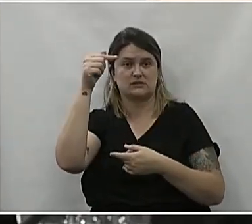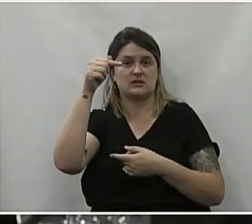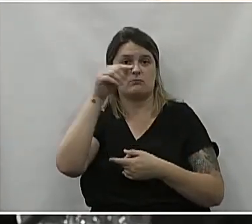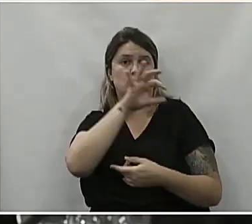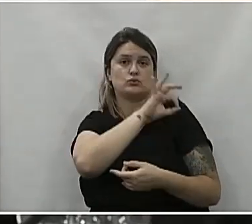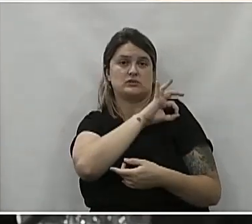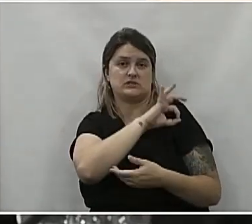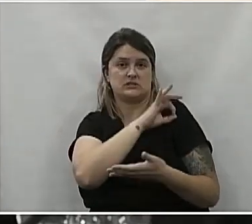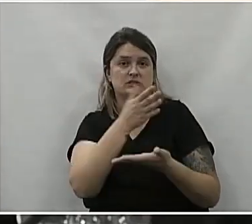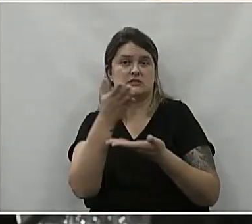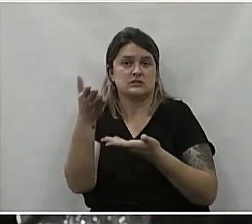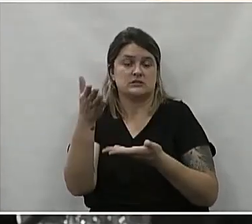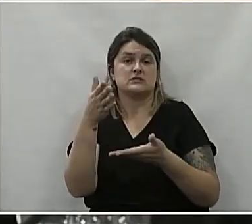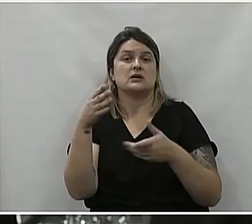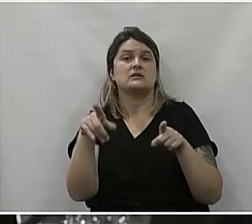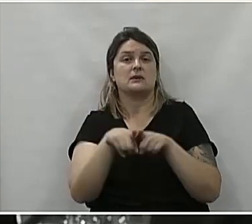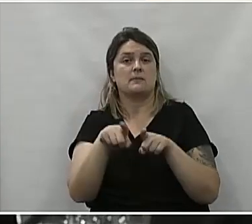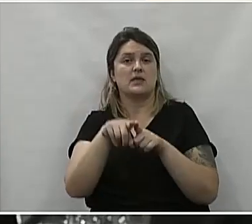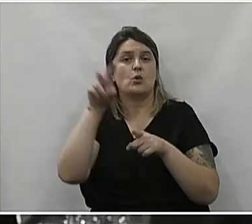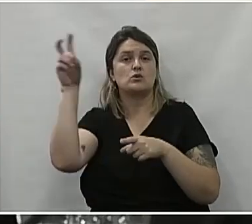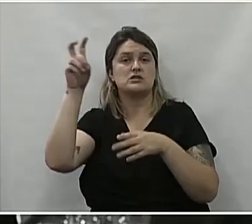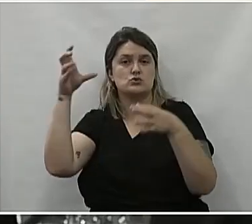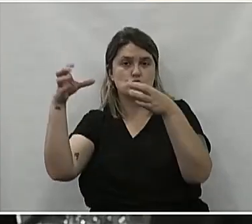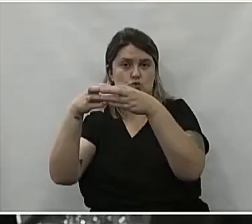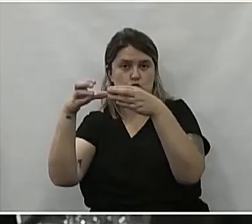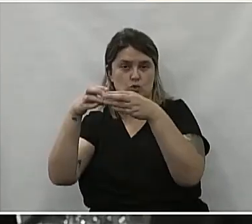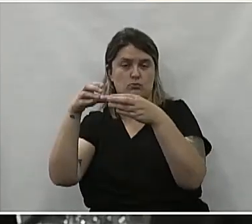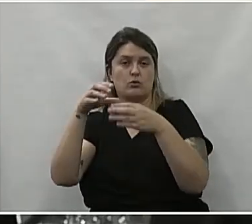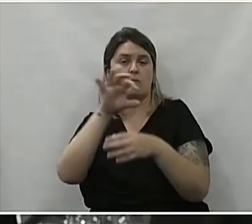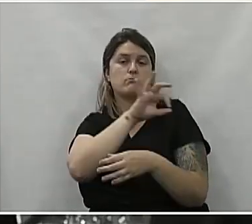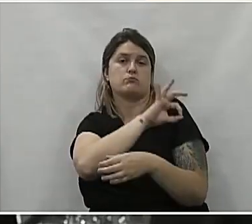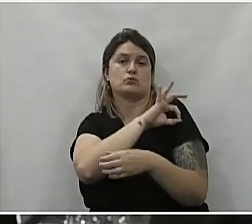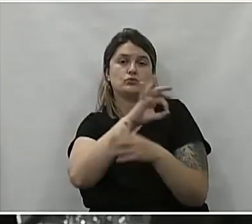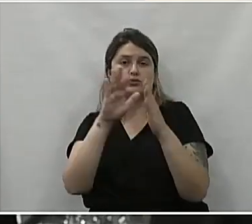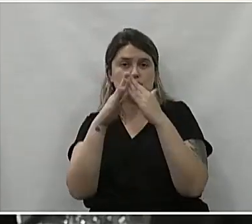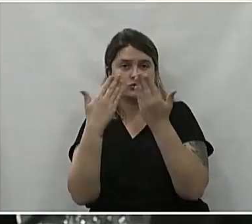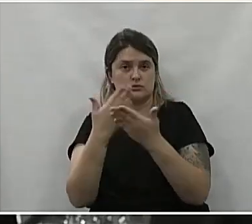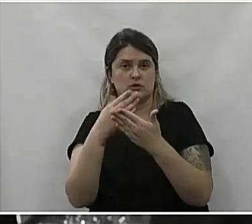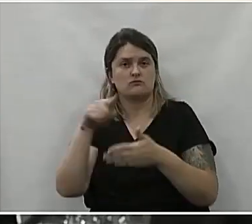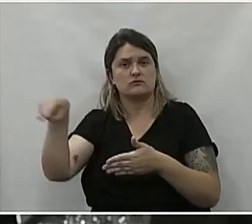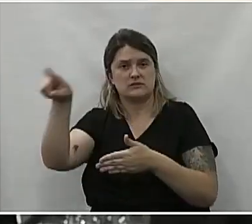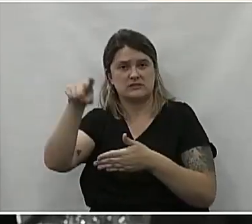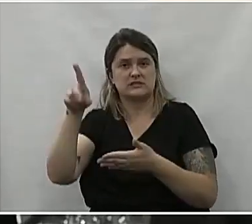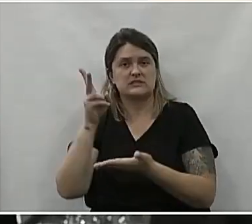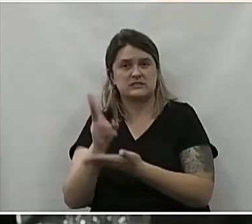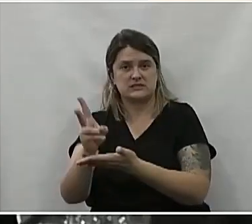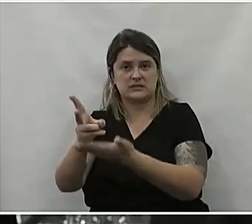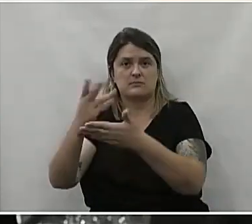ótimo trabalho Prestado A essa comunidade Patrulha escolar Vocês sempre Estão de parabéns